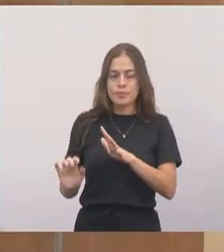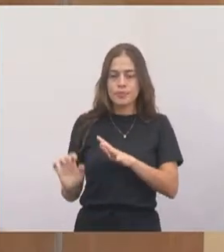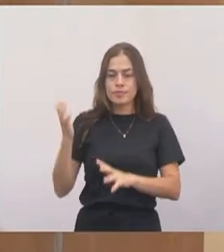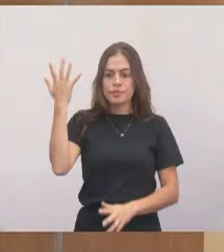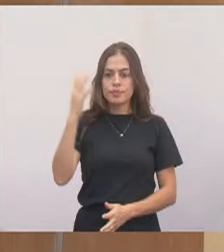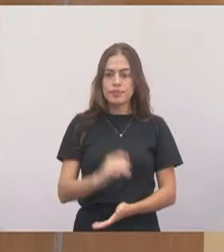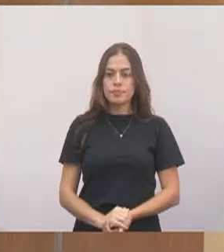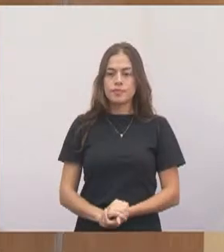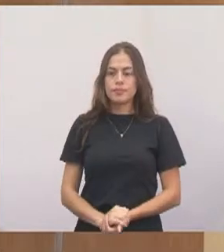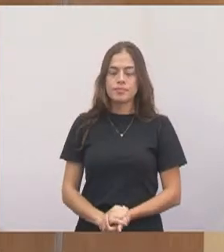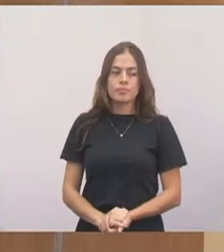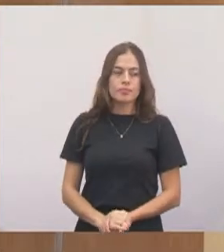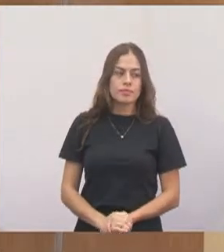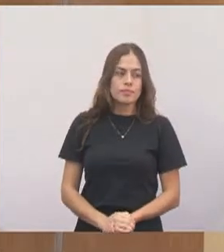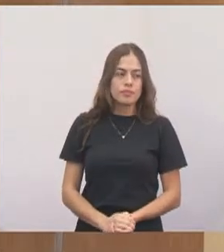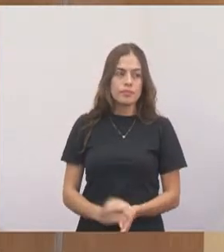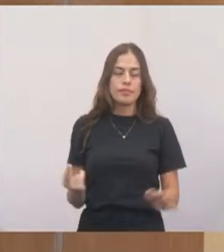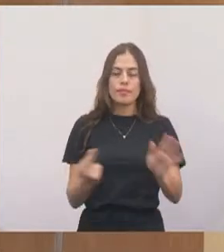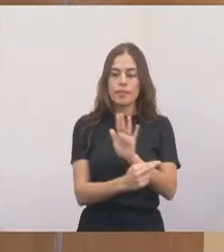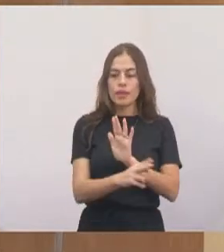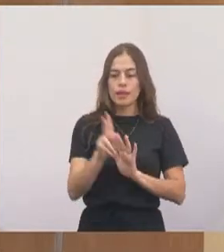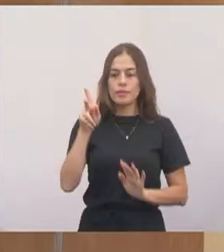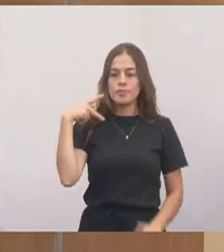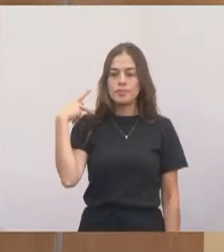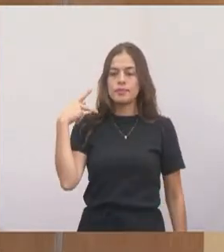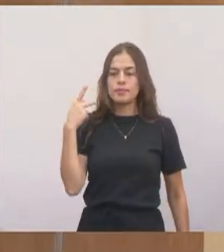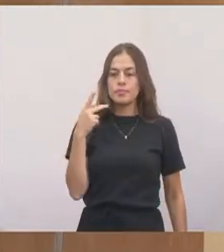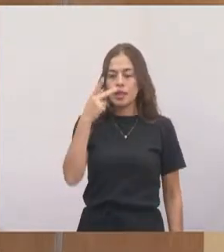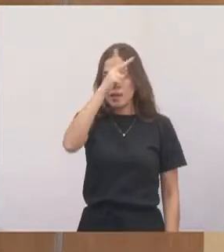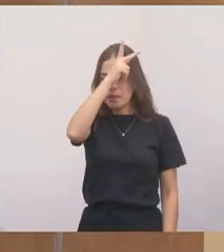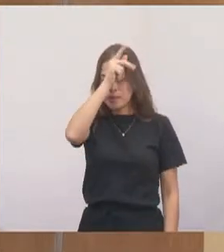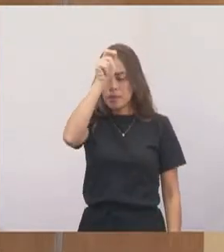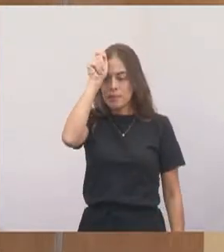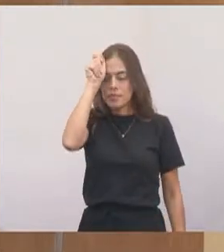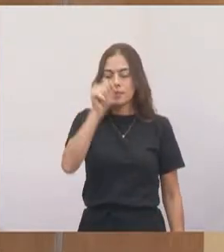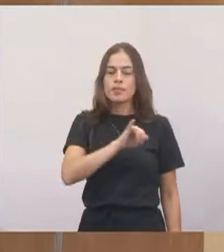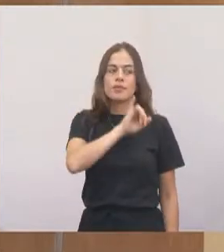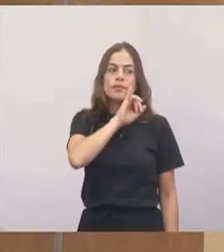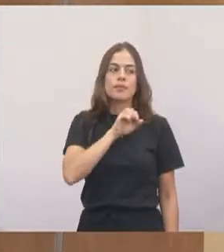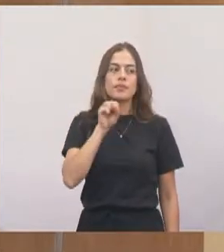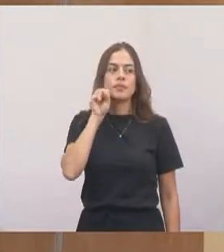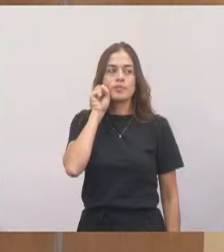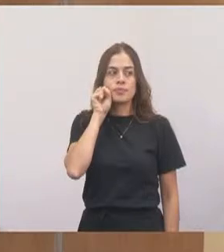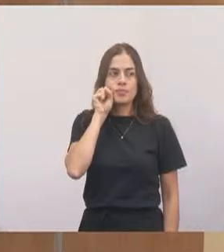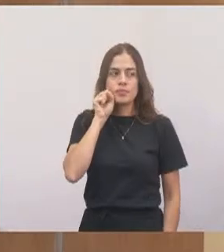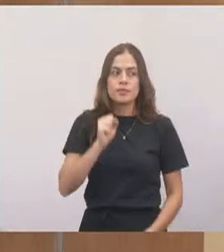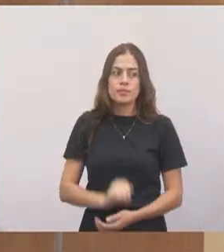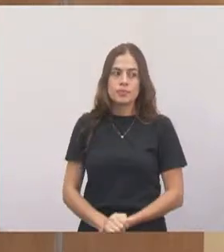evento. Autoria, Prefeito Municipal Isaías José de Santana.